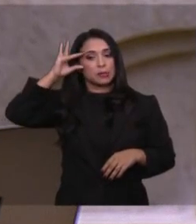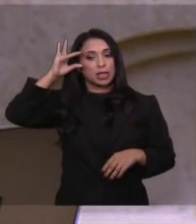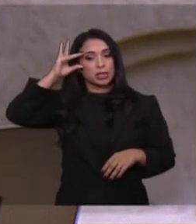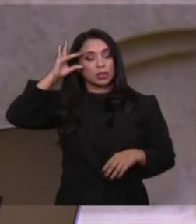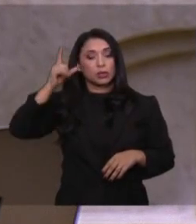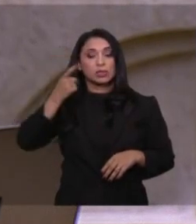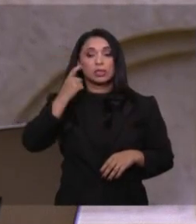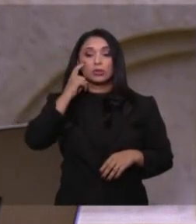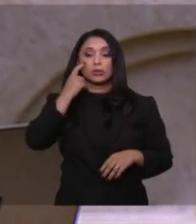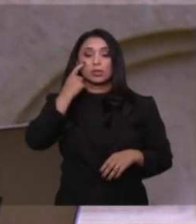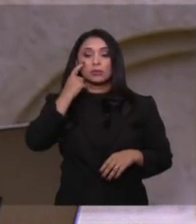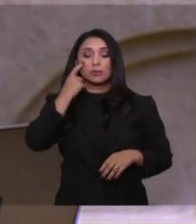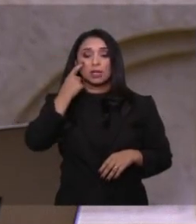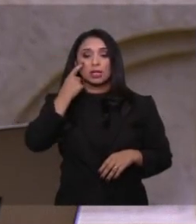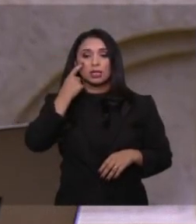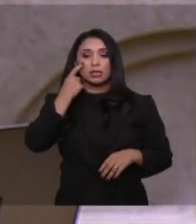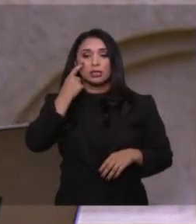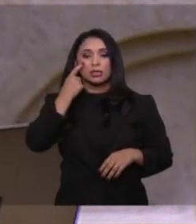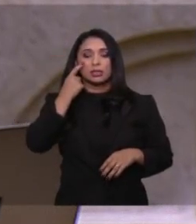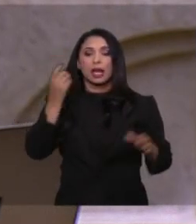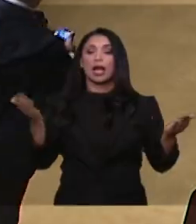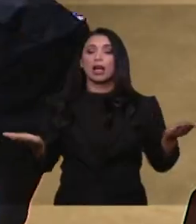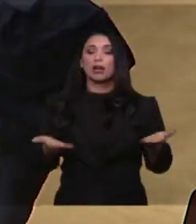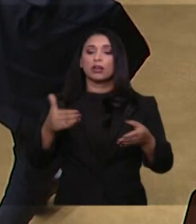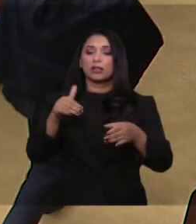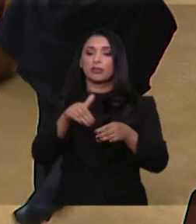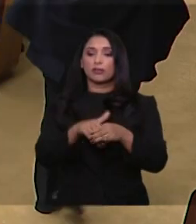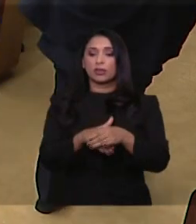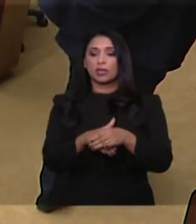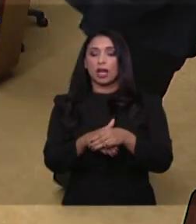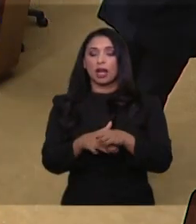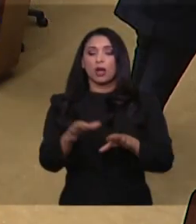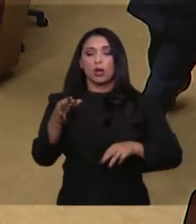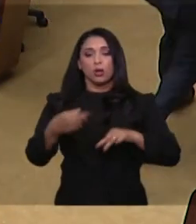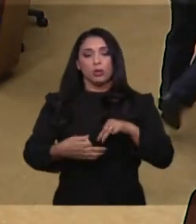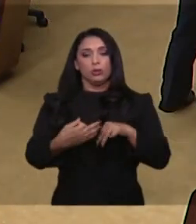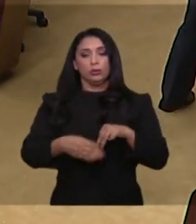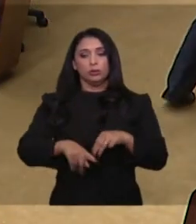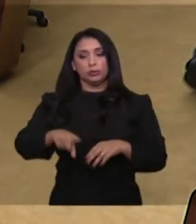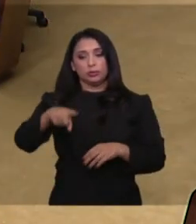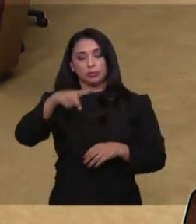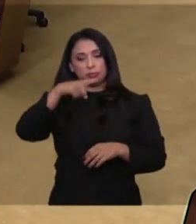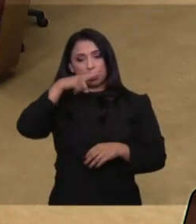Nunes Marques. Portanto, vota agora o eminente ministro Luiz Edson,